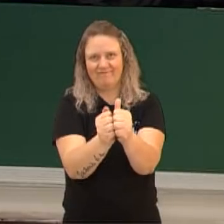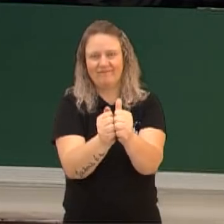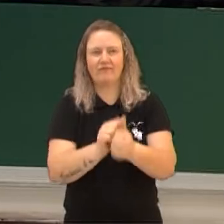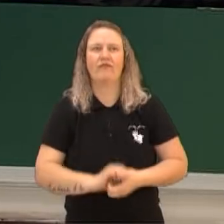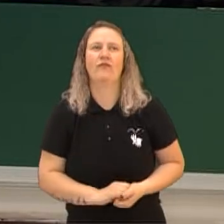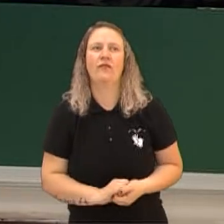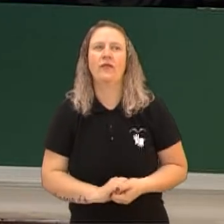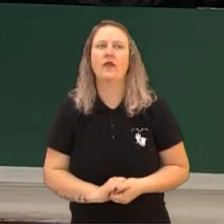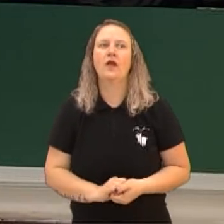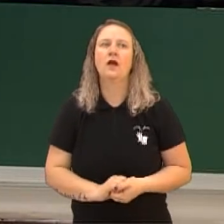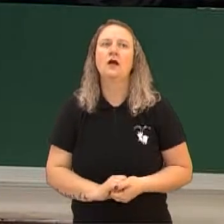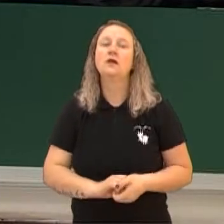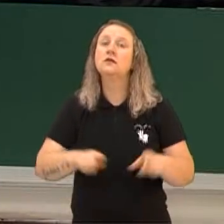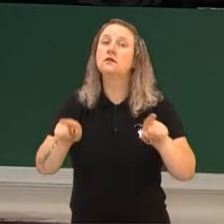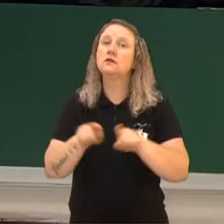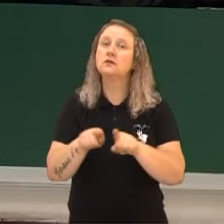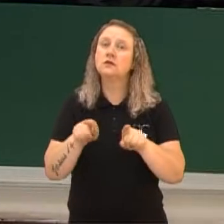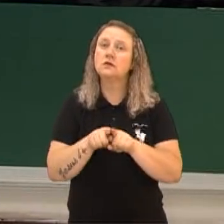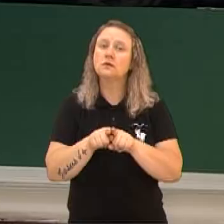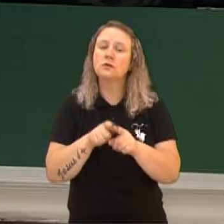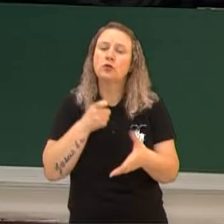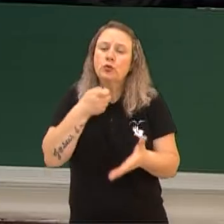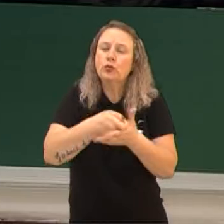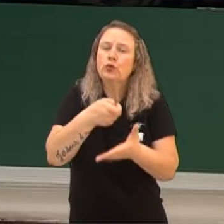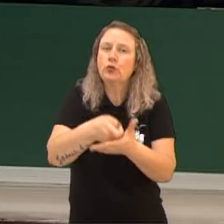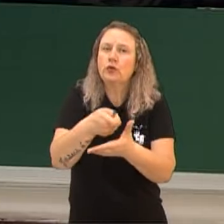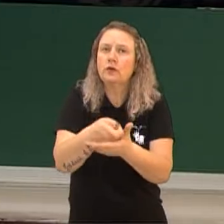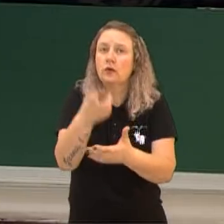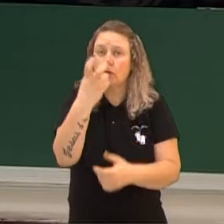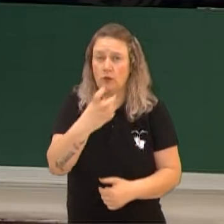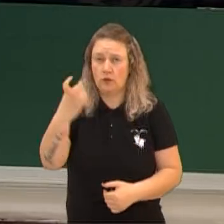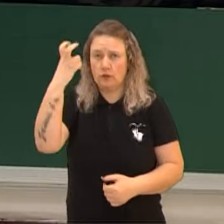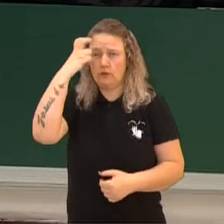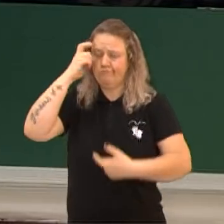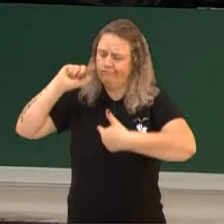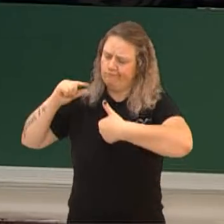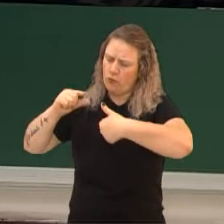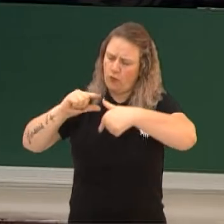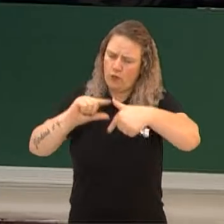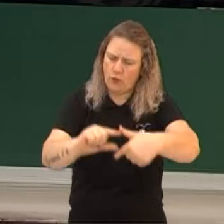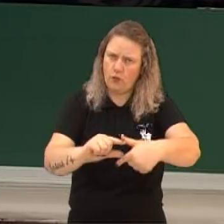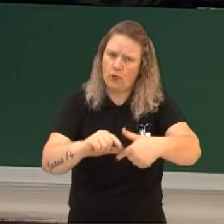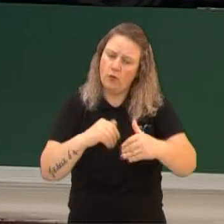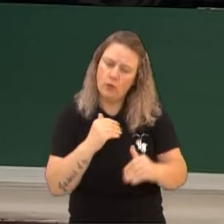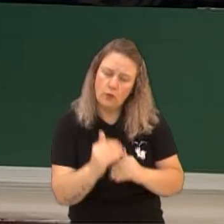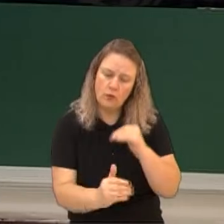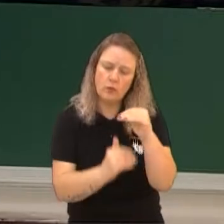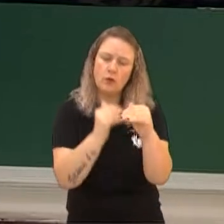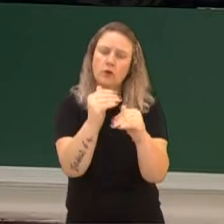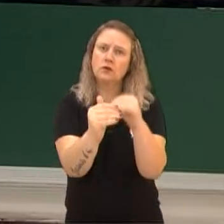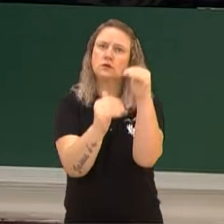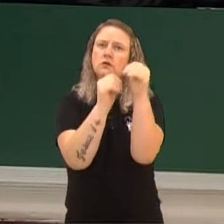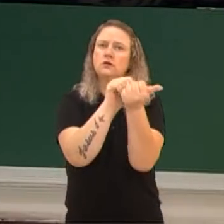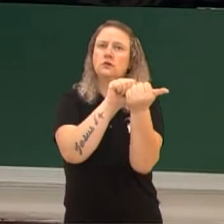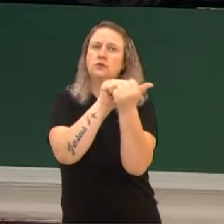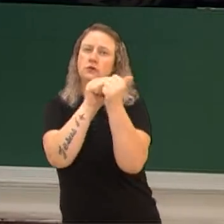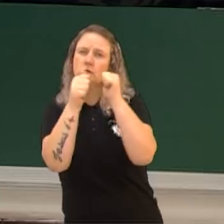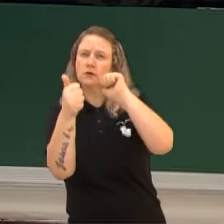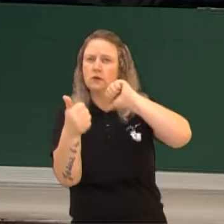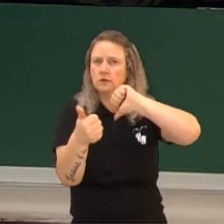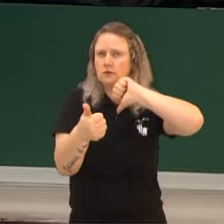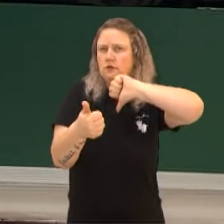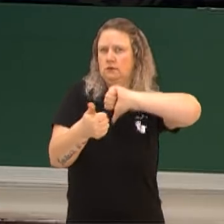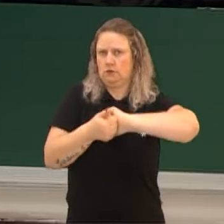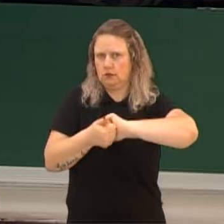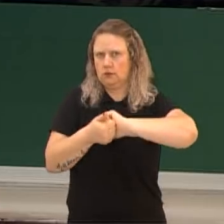lá no começo. Ele defendia que a cultura erudita podia, em processo simbiótico e sincrético, que também é